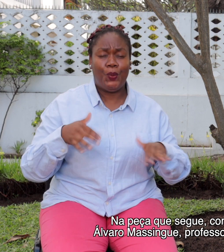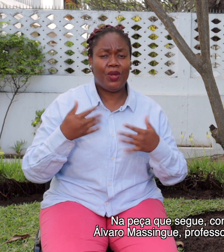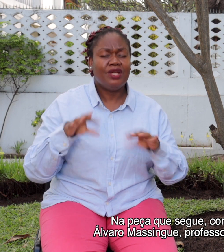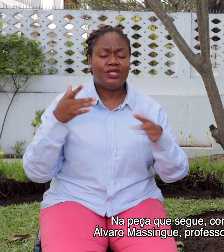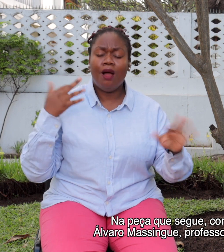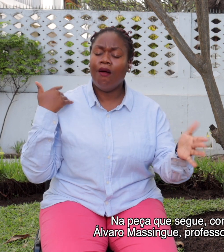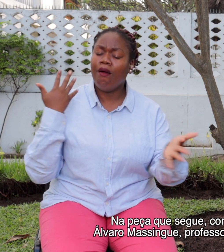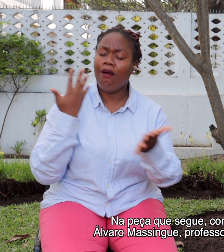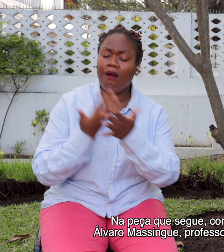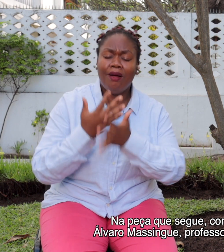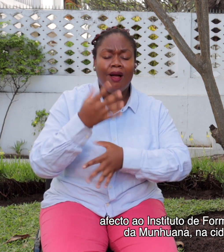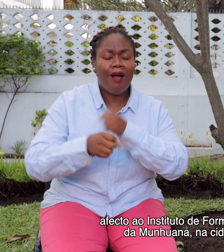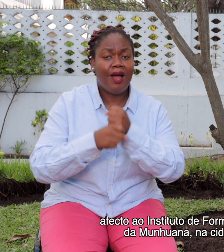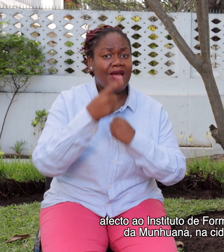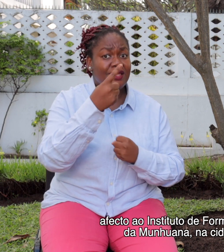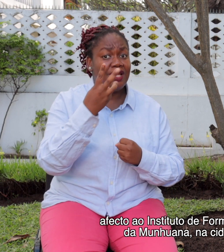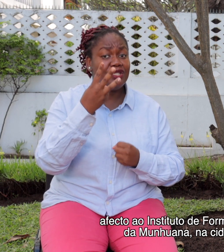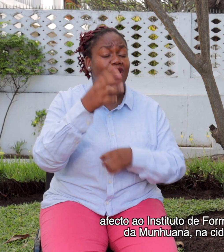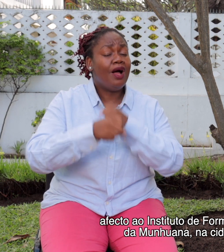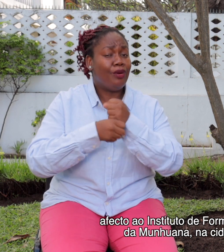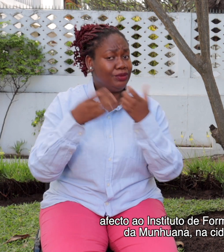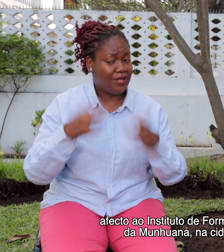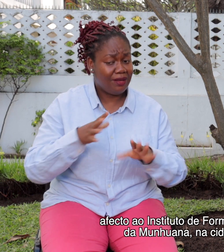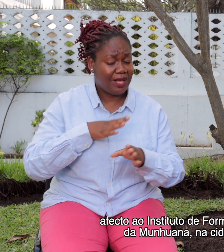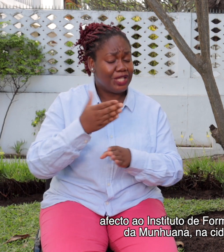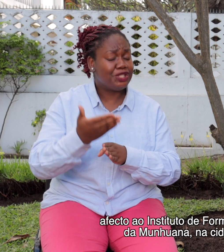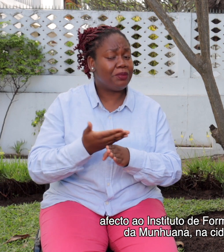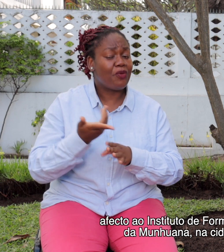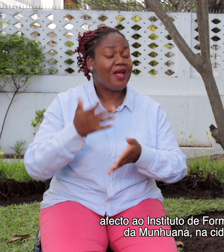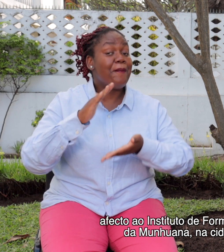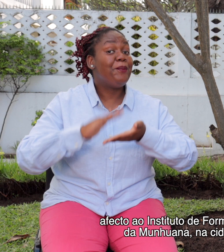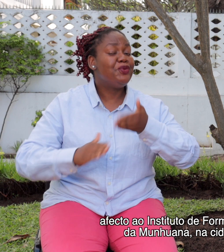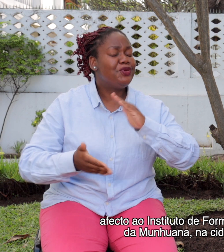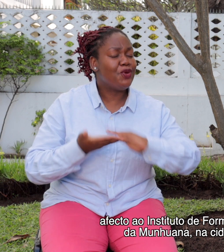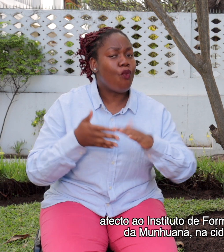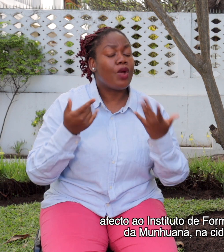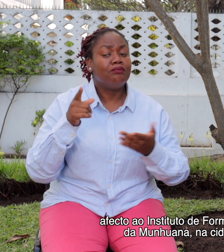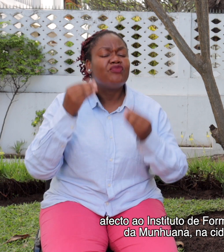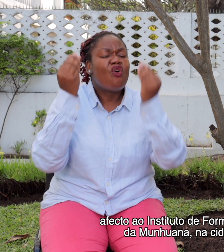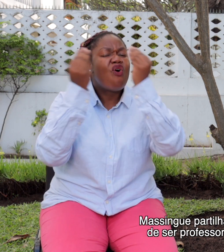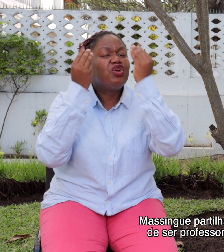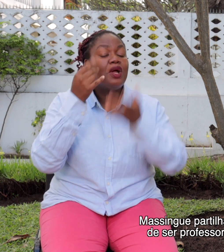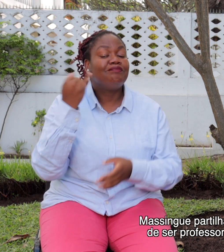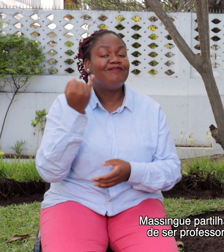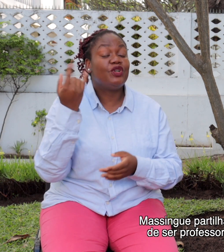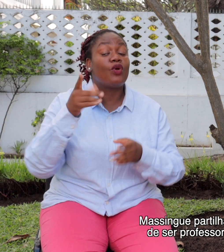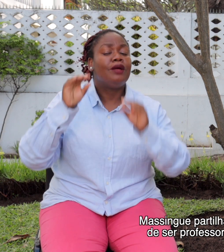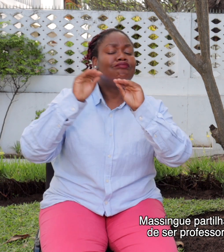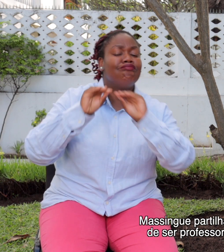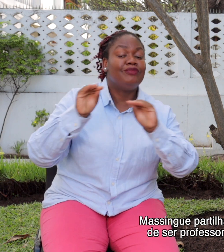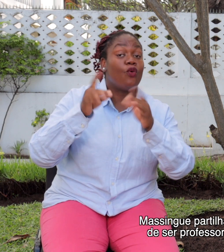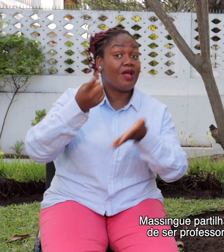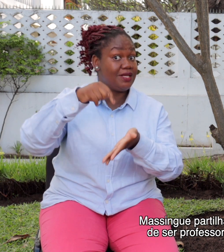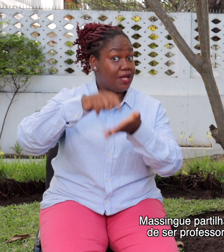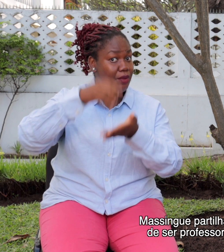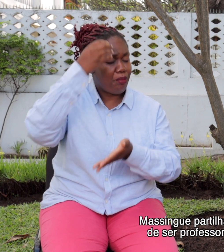Massinga, professor há mais de 13 anos, afeto a um instituto de formação de professores da Munhuana na cidade de Maputo. Massinga partilha os desafios